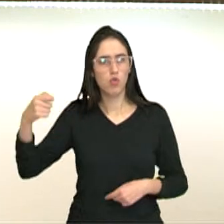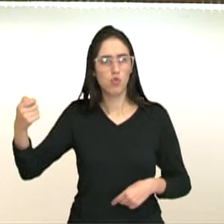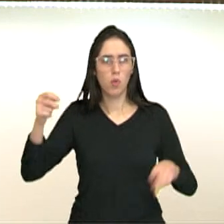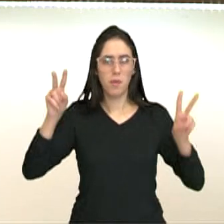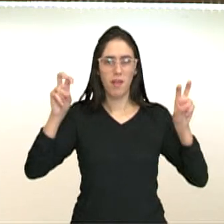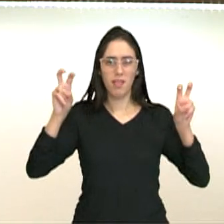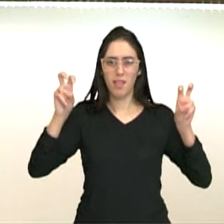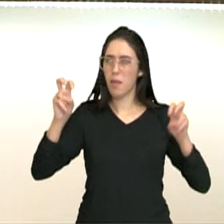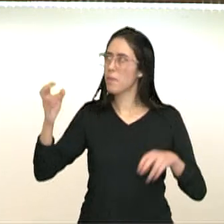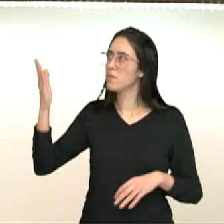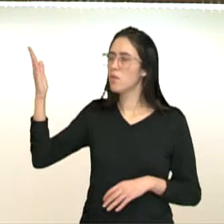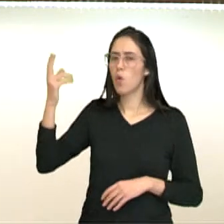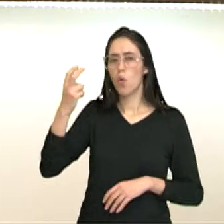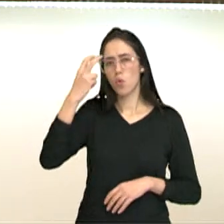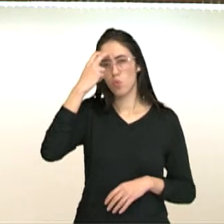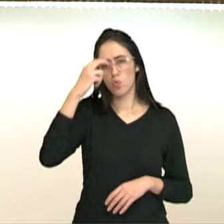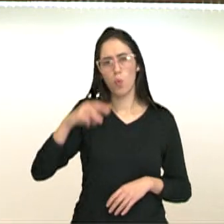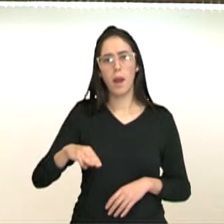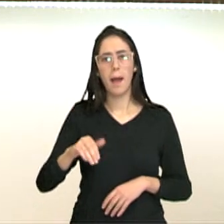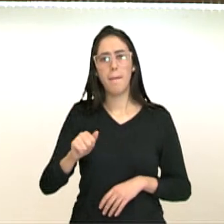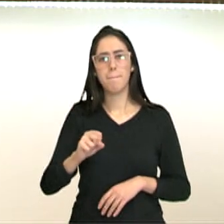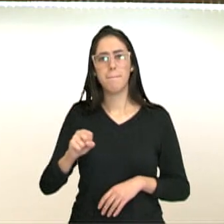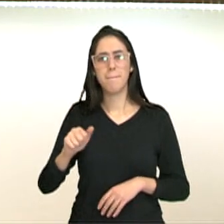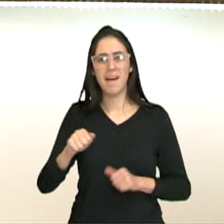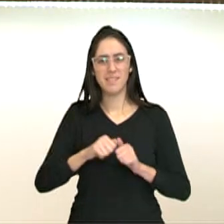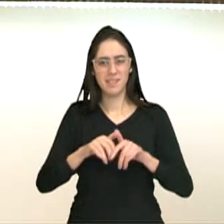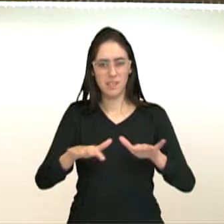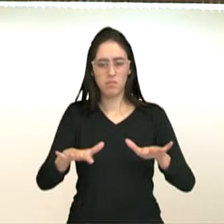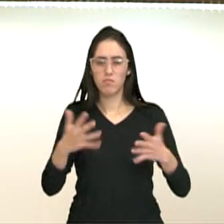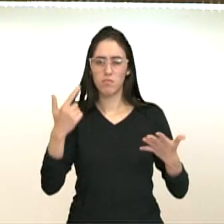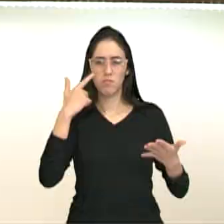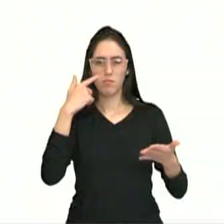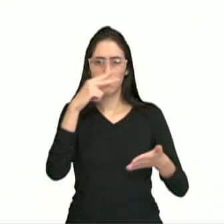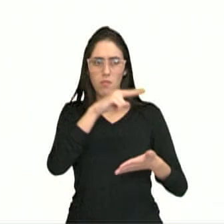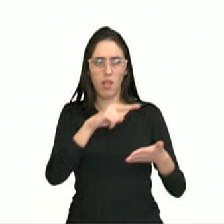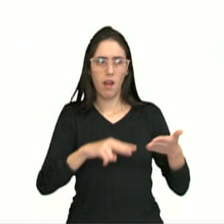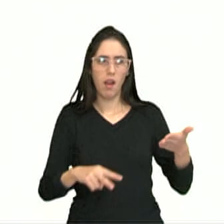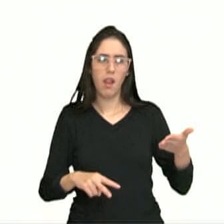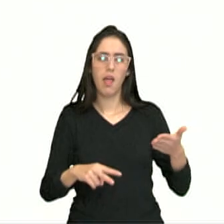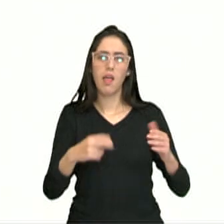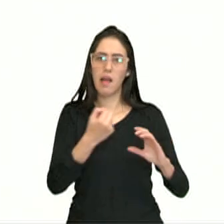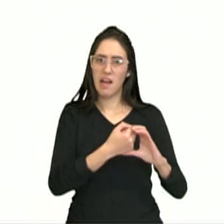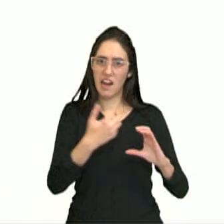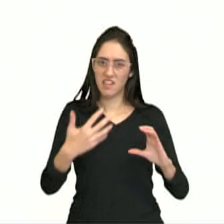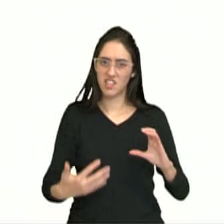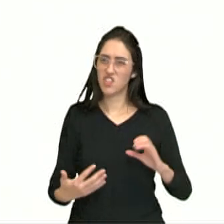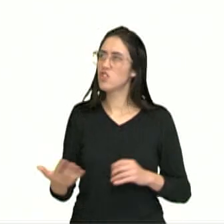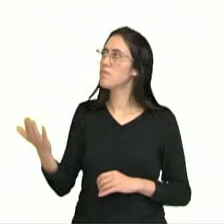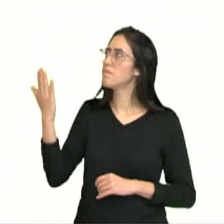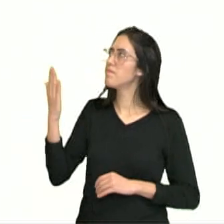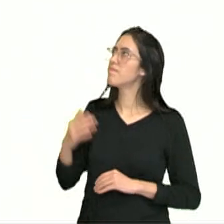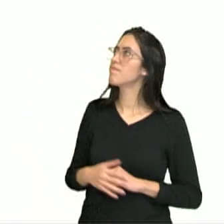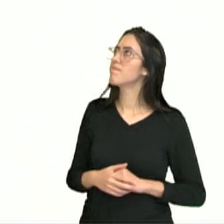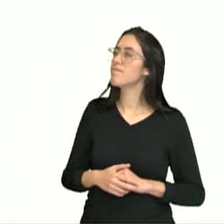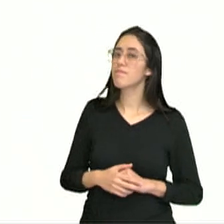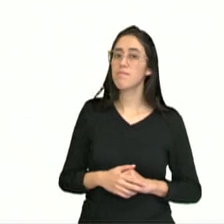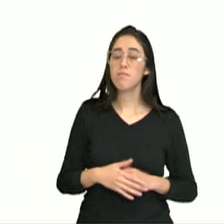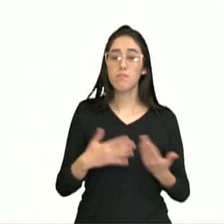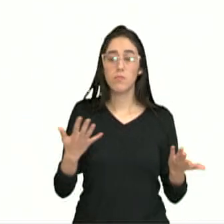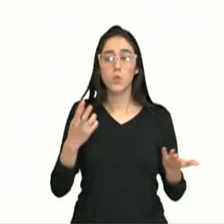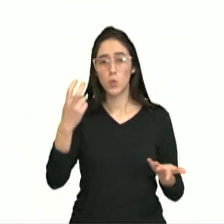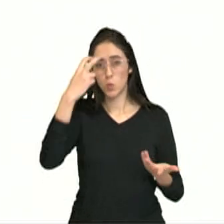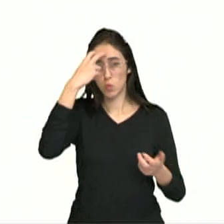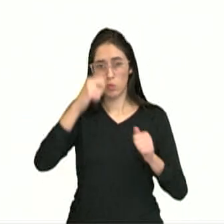ideia da cultura de massa? Vou ler para vocês então algumas características. Então, quando a gente fala de cultura